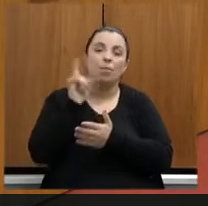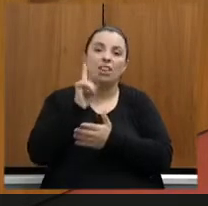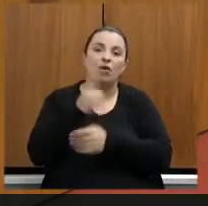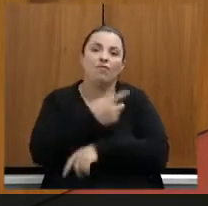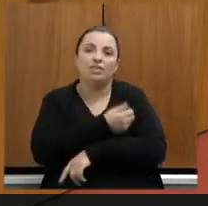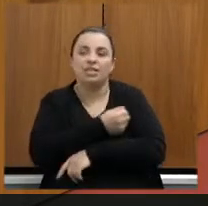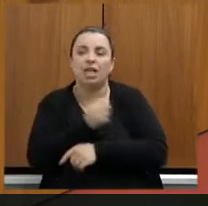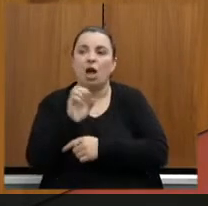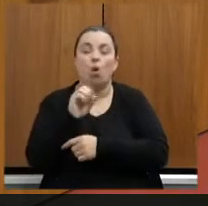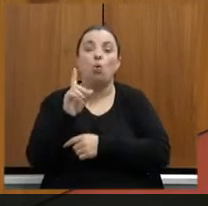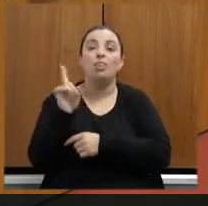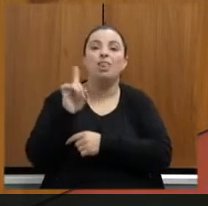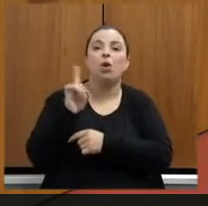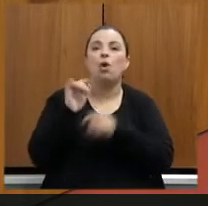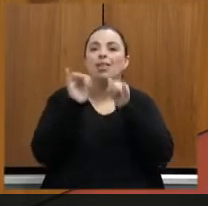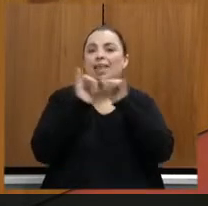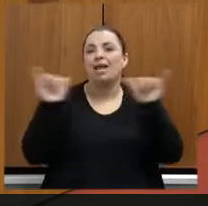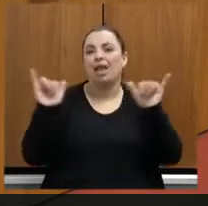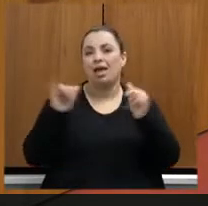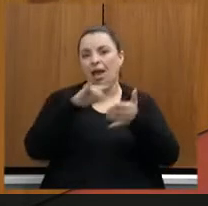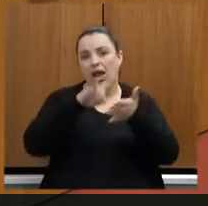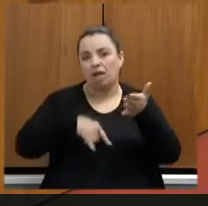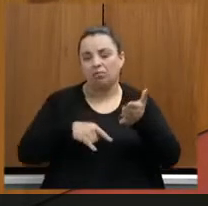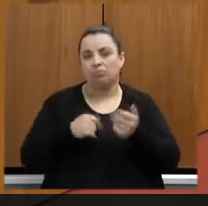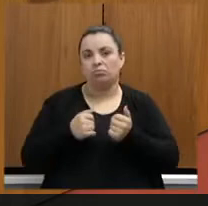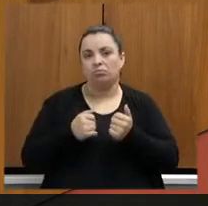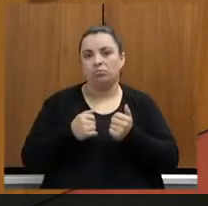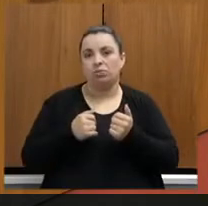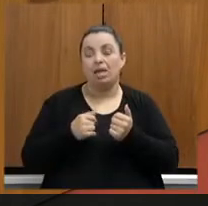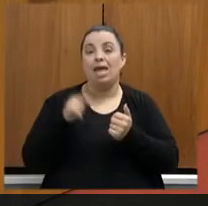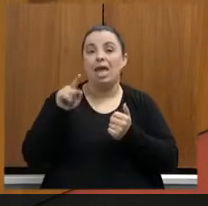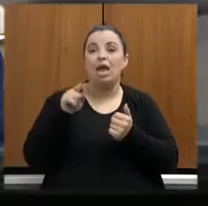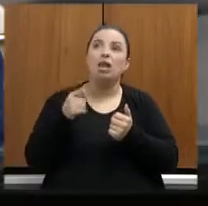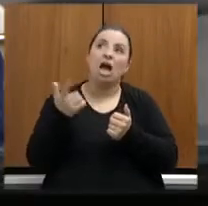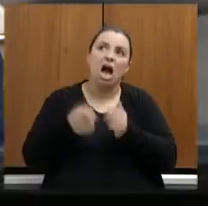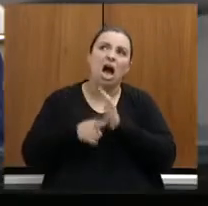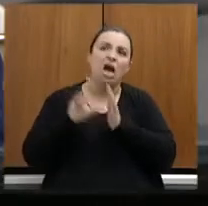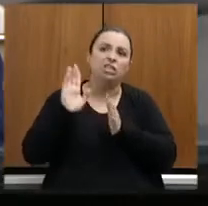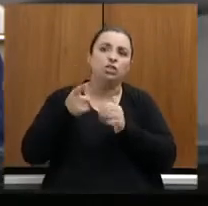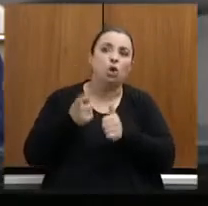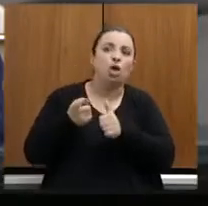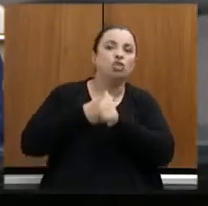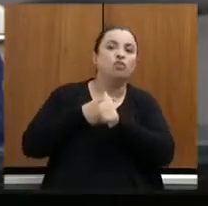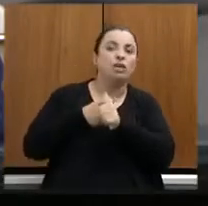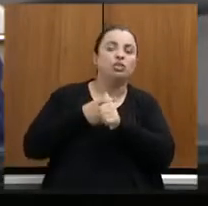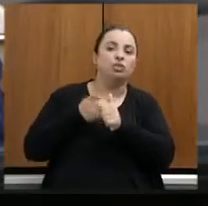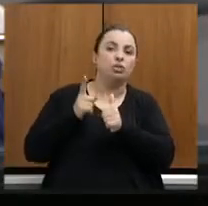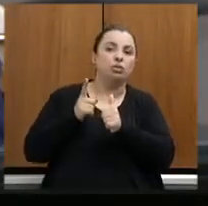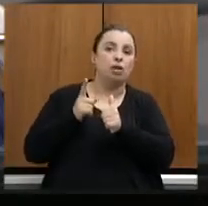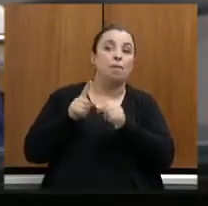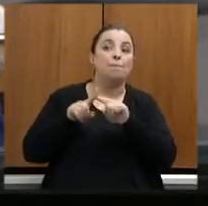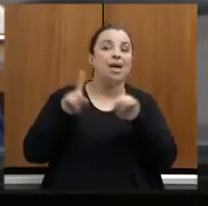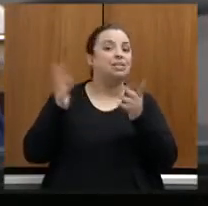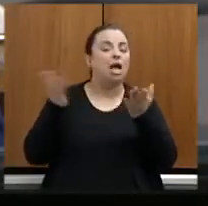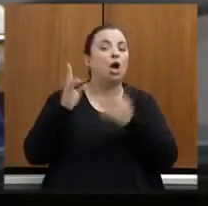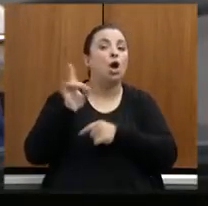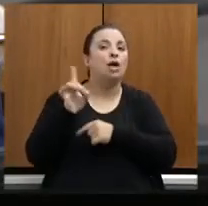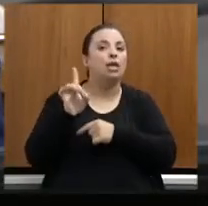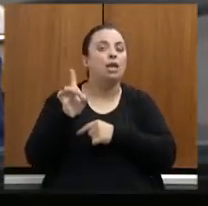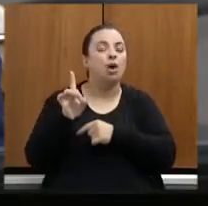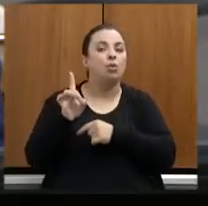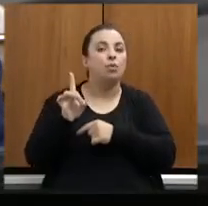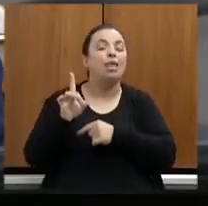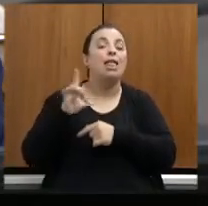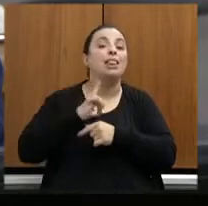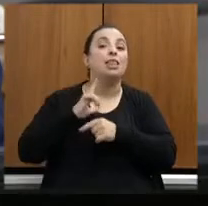agora vai deixar de declarar ele seja só divertido e a gente tá colocando aqui o seguinte situação nós vamos ter uma